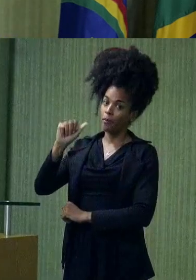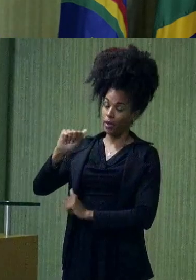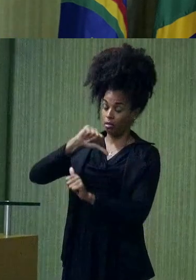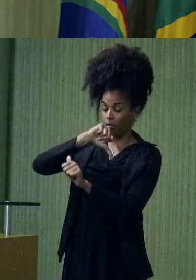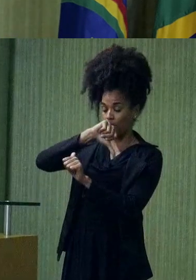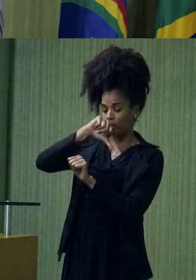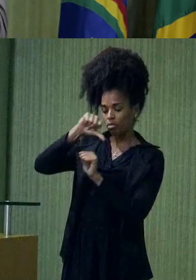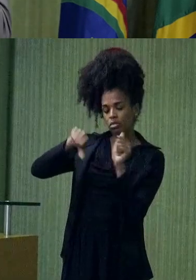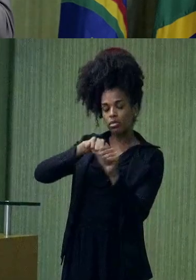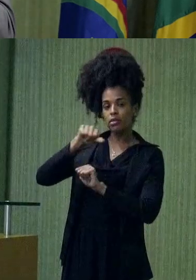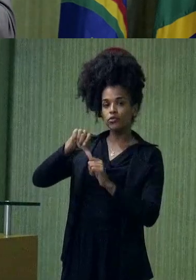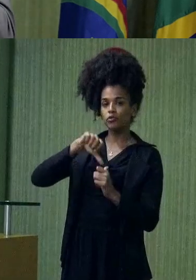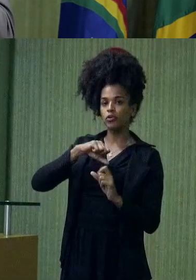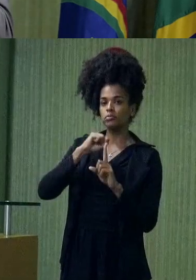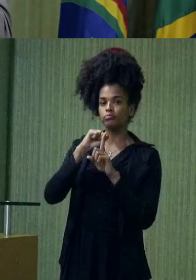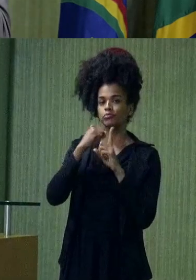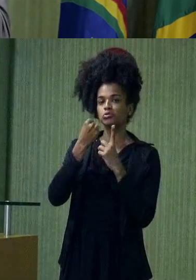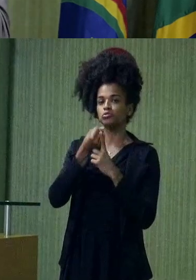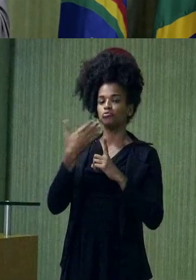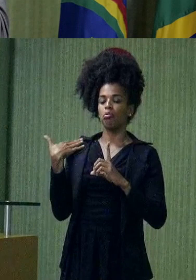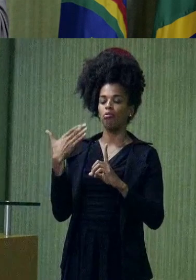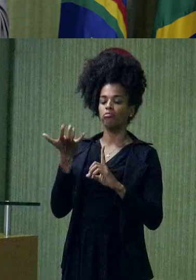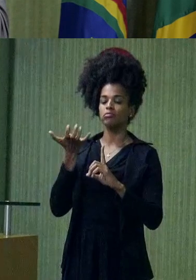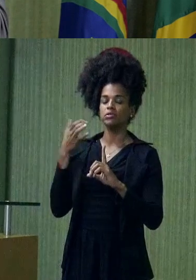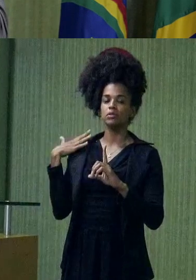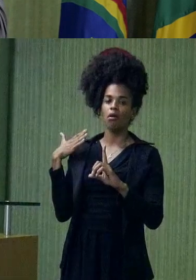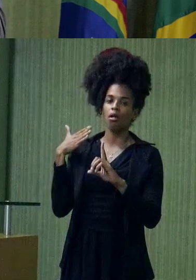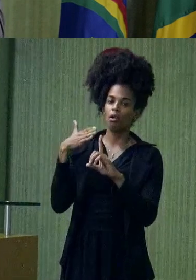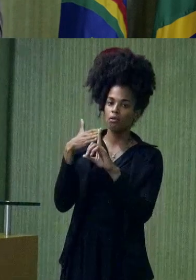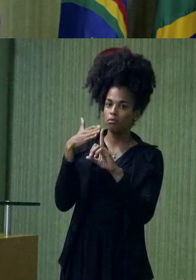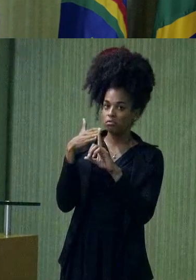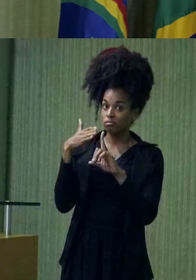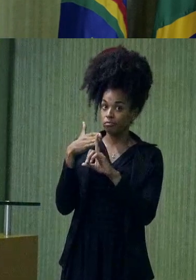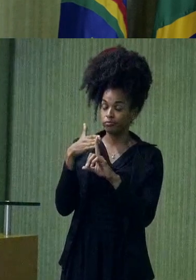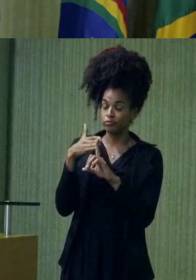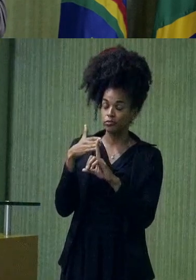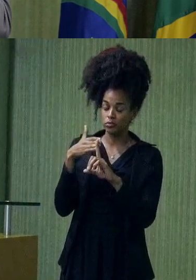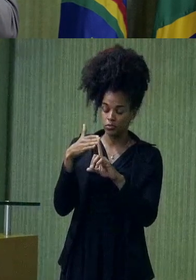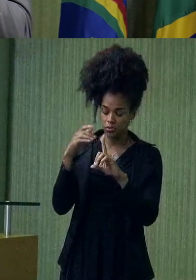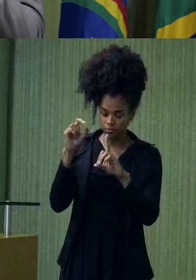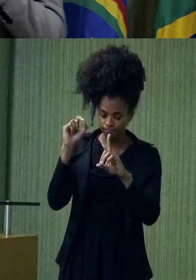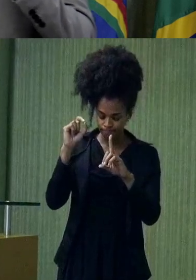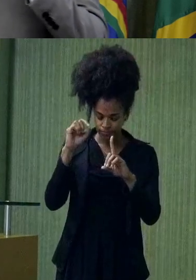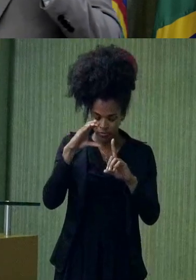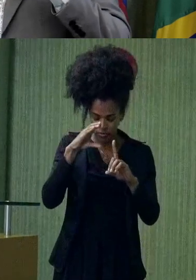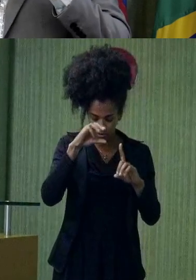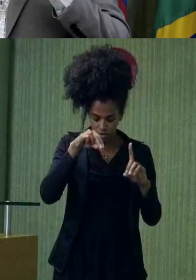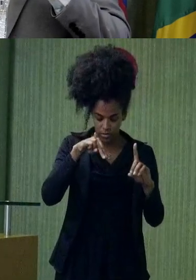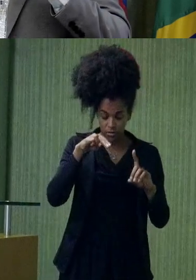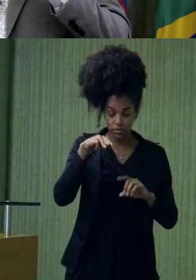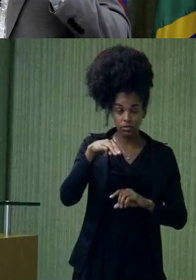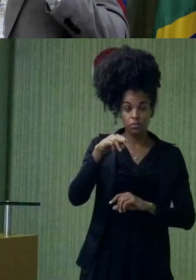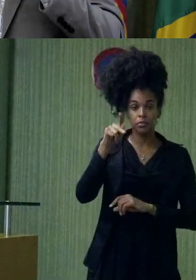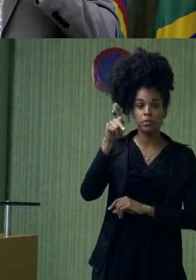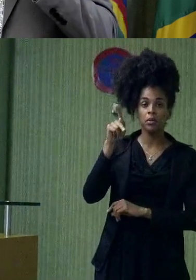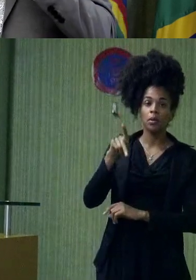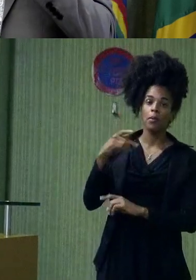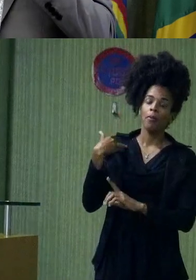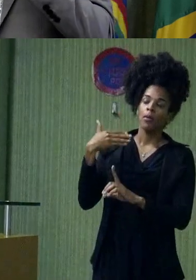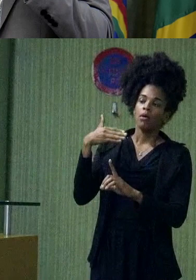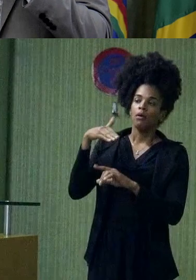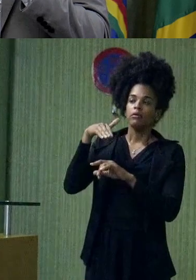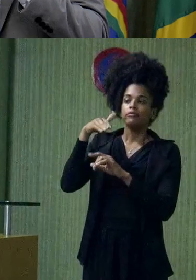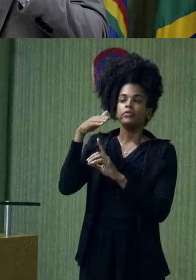que social que você quer atingir a transformação social que o CMP cobra tanto da gente a transformação